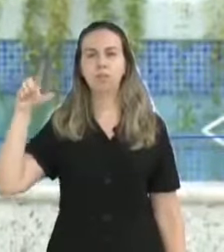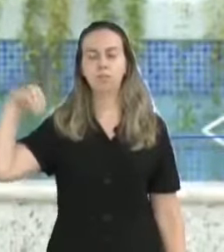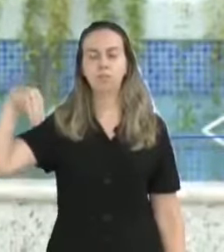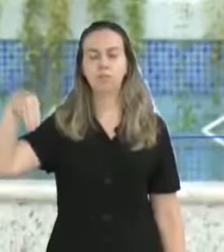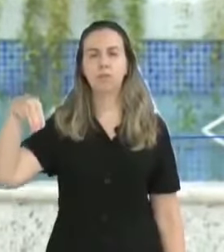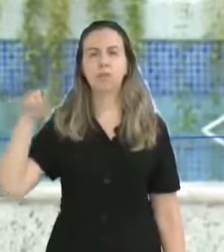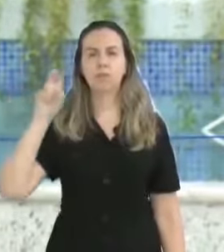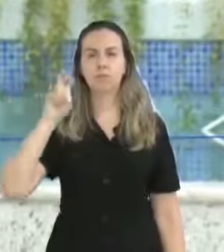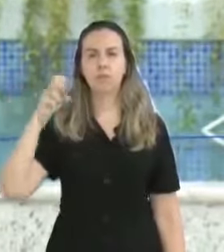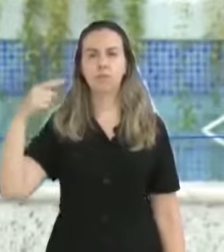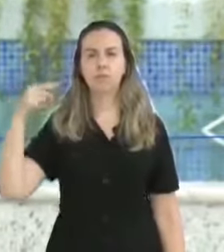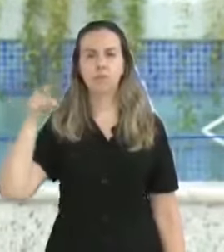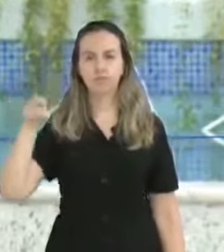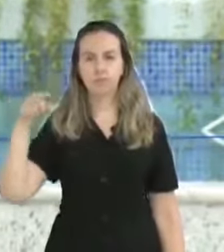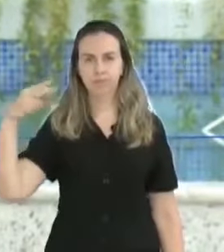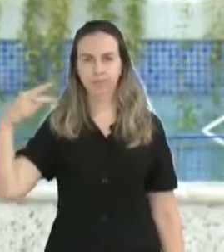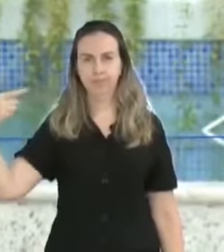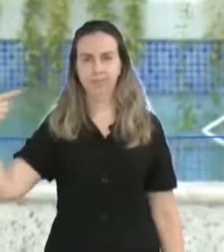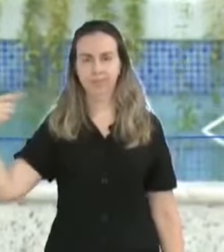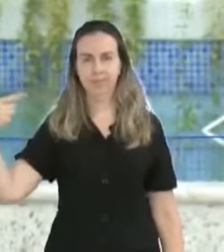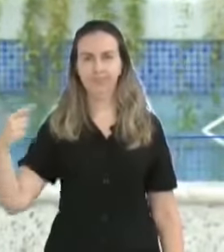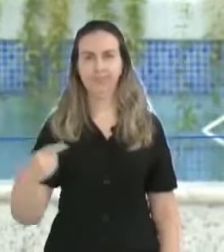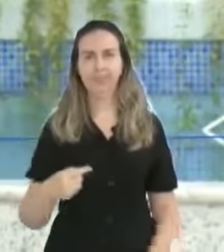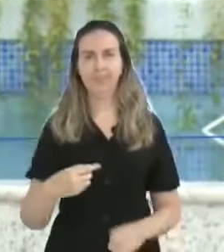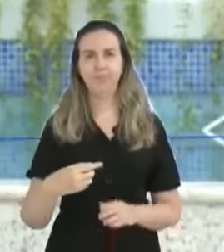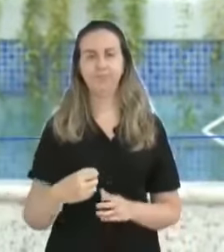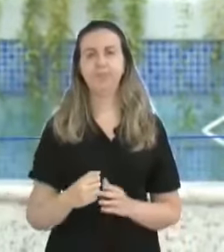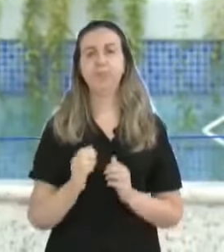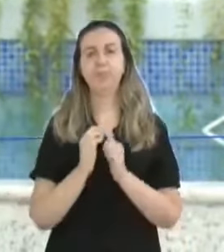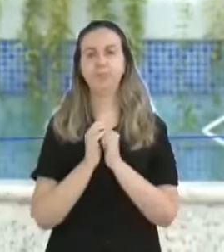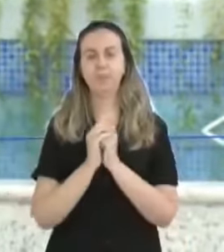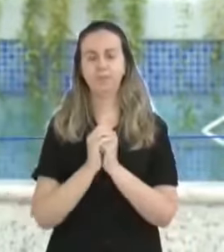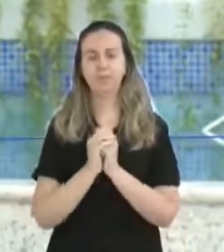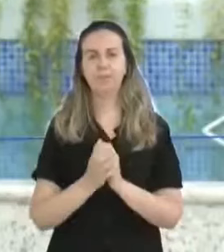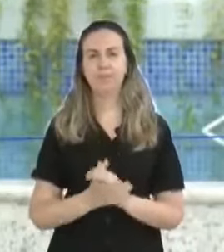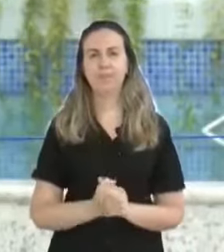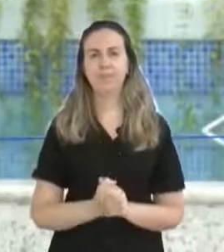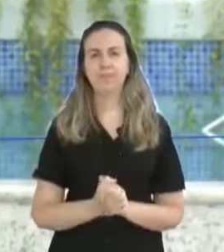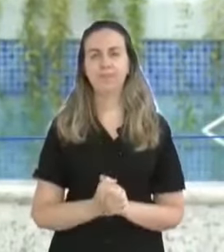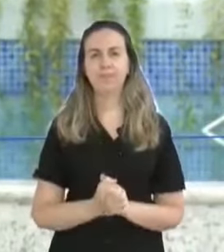21, pode dizer amém. Está escrito: